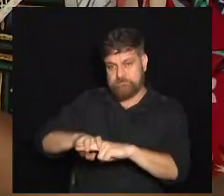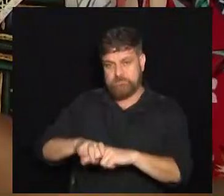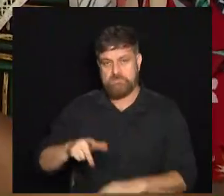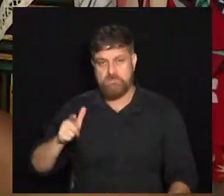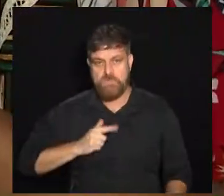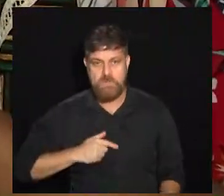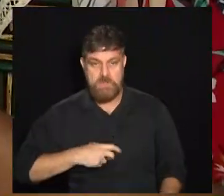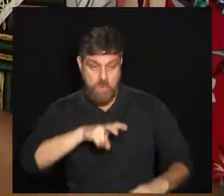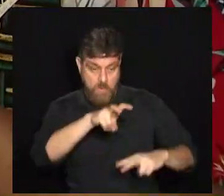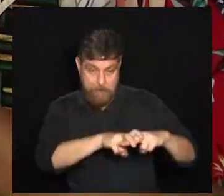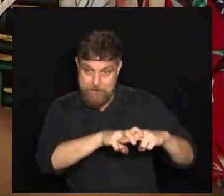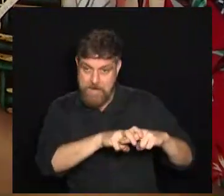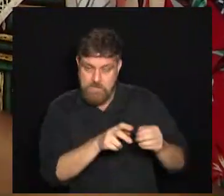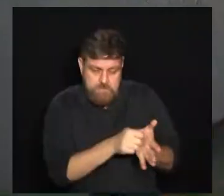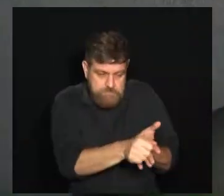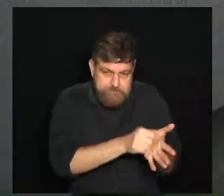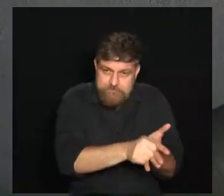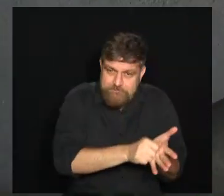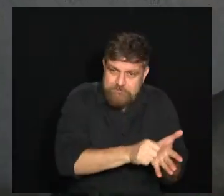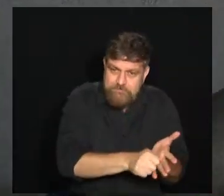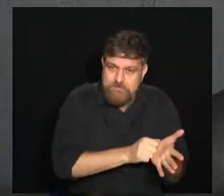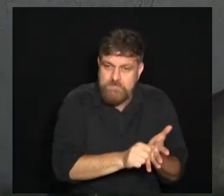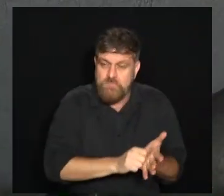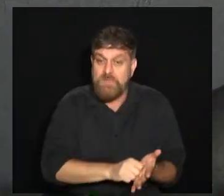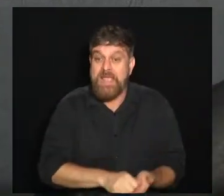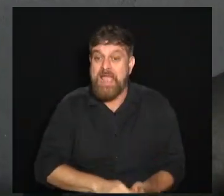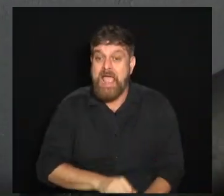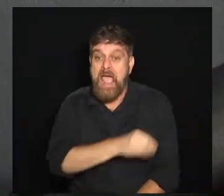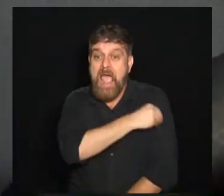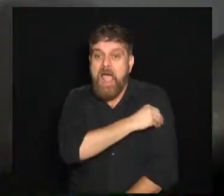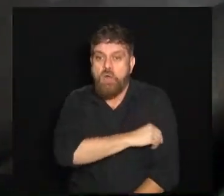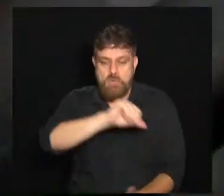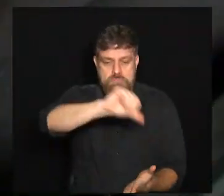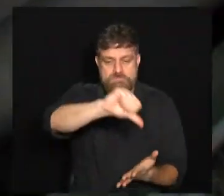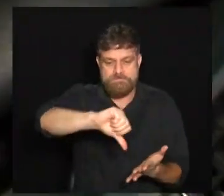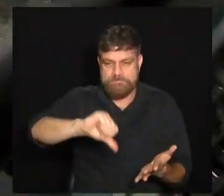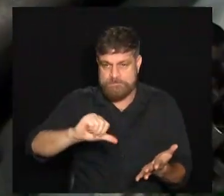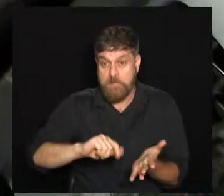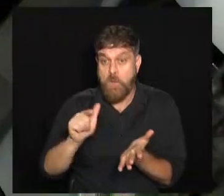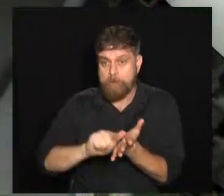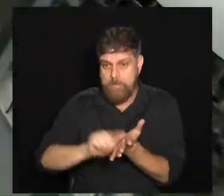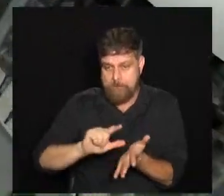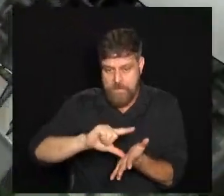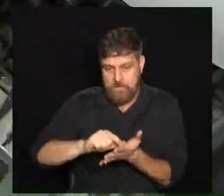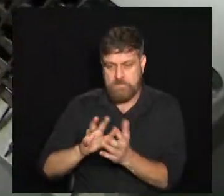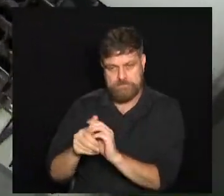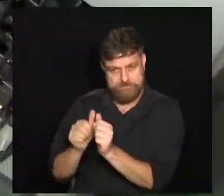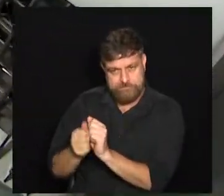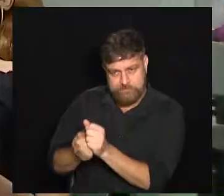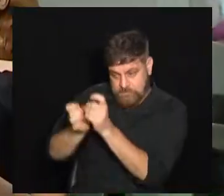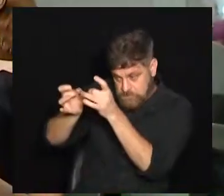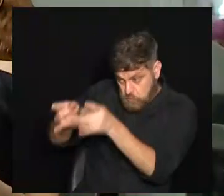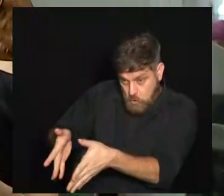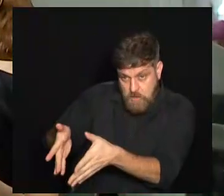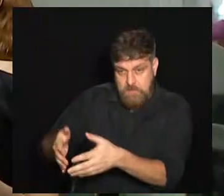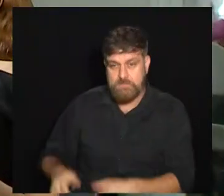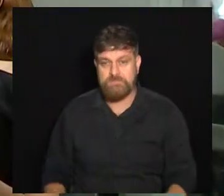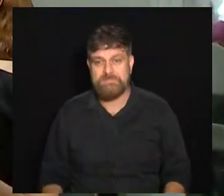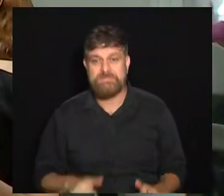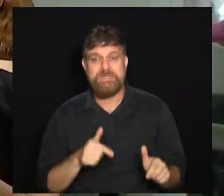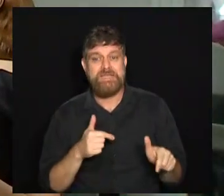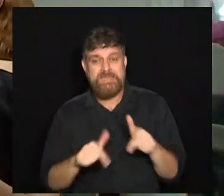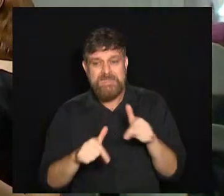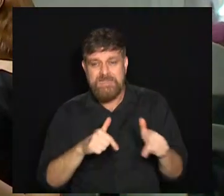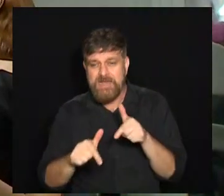a higienização no banco, passo álcool 70, é com papel descartável, jogo tudo fora. Trabalhar